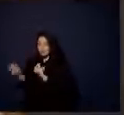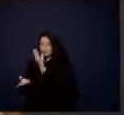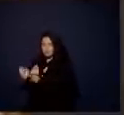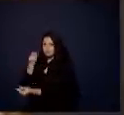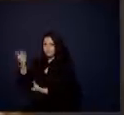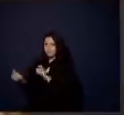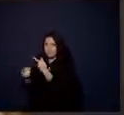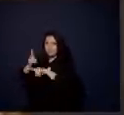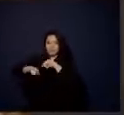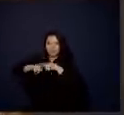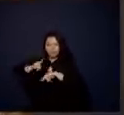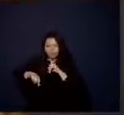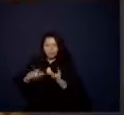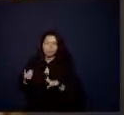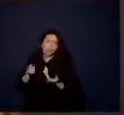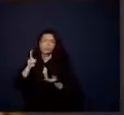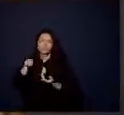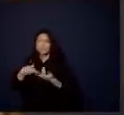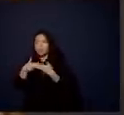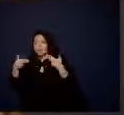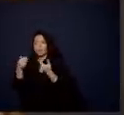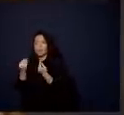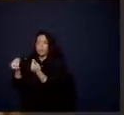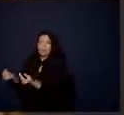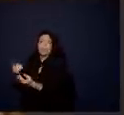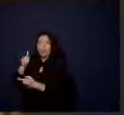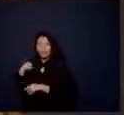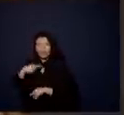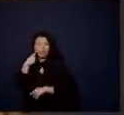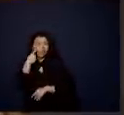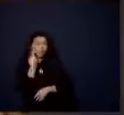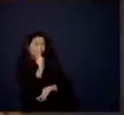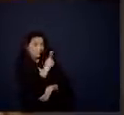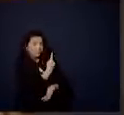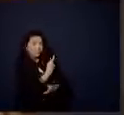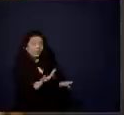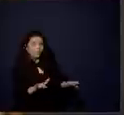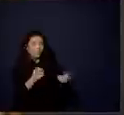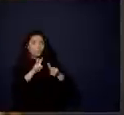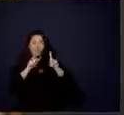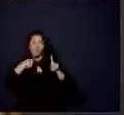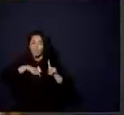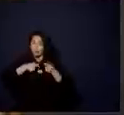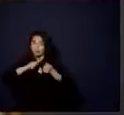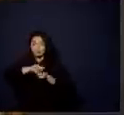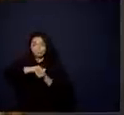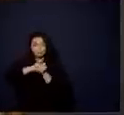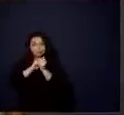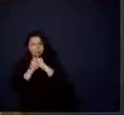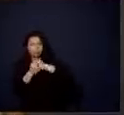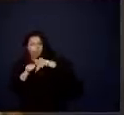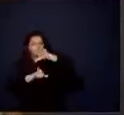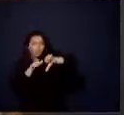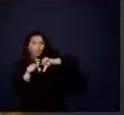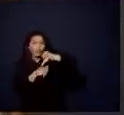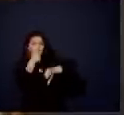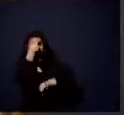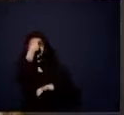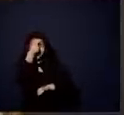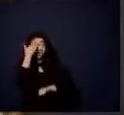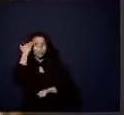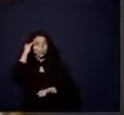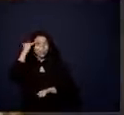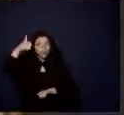serviço ou do bem então assim a gente tem que focar mudar esse paradigma começar a avaliar entender